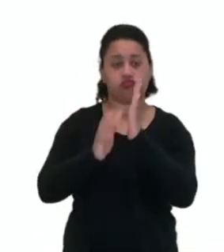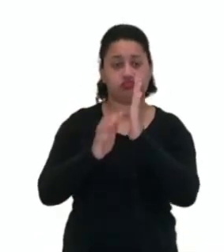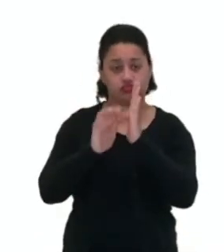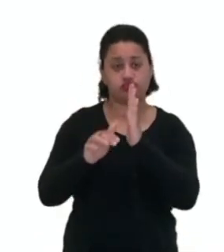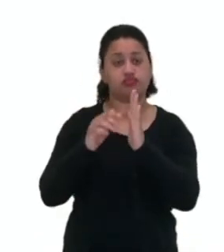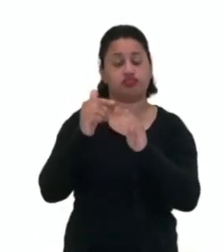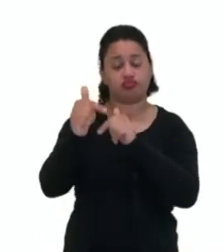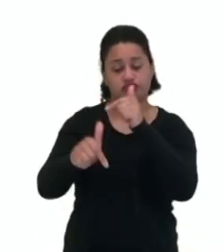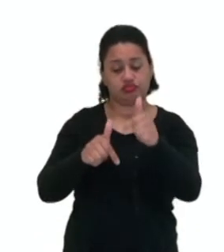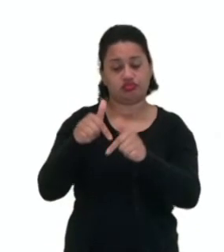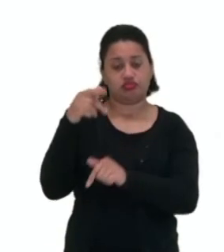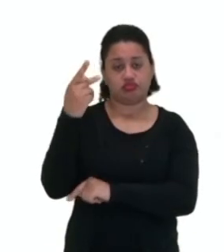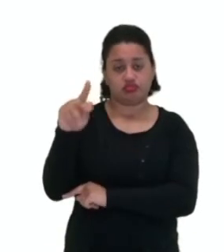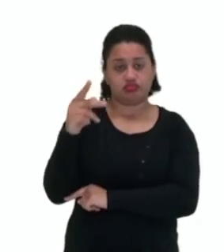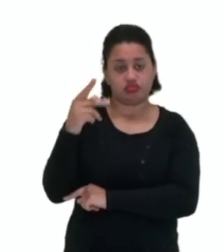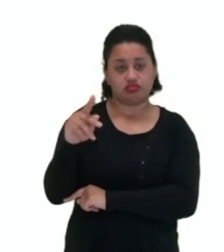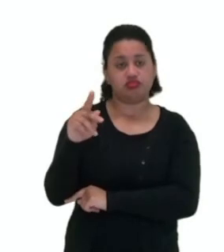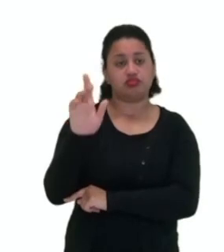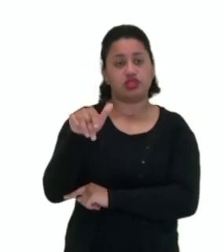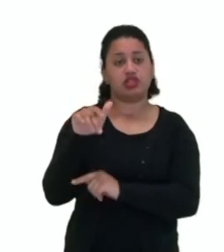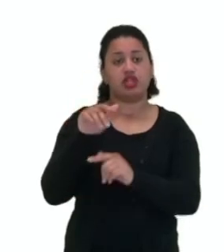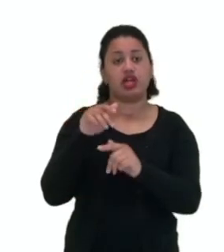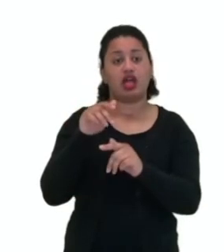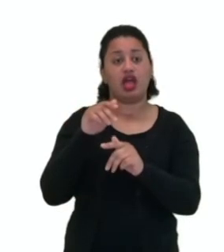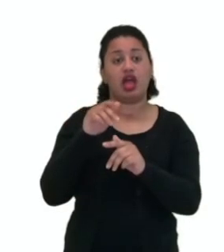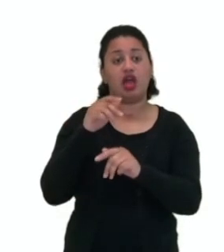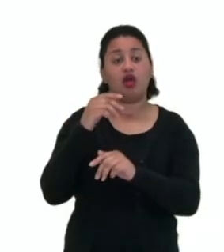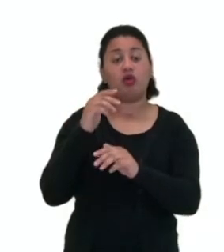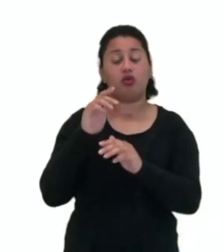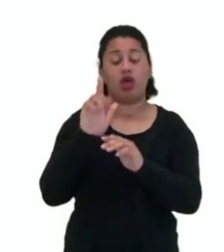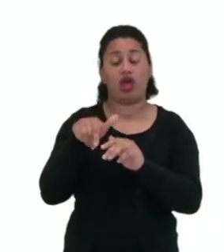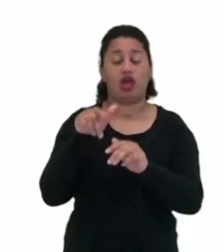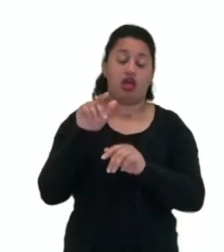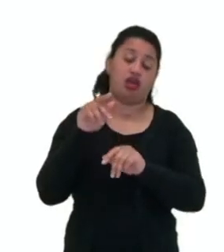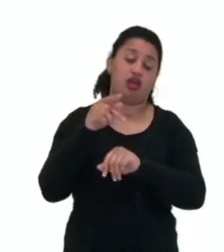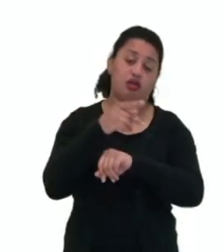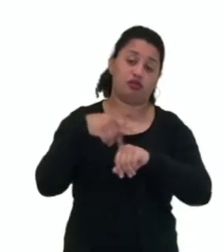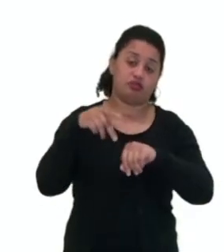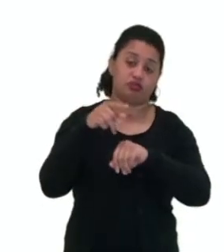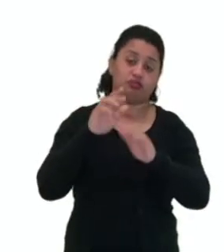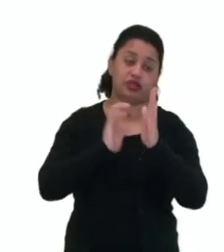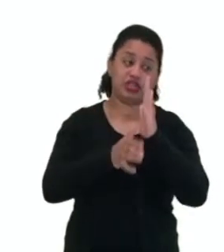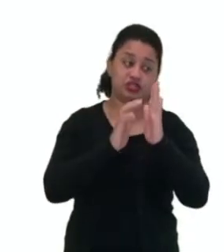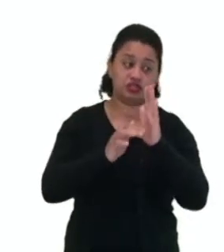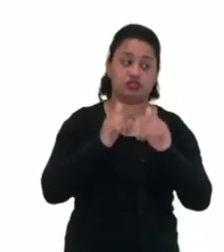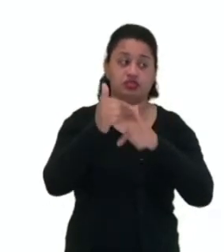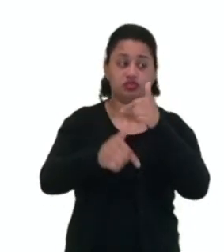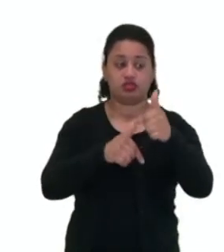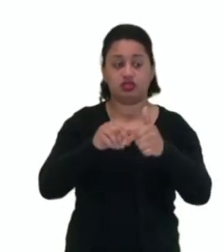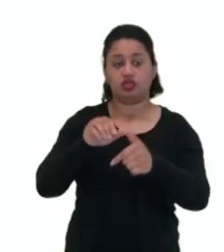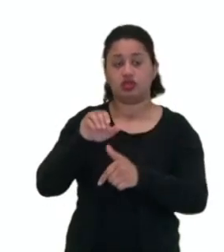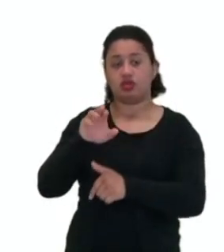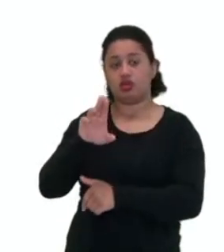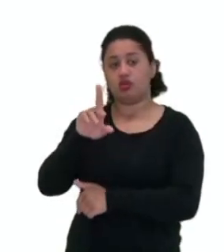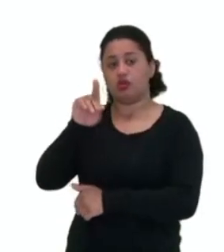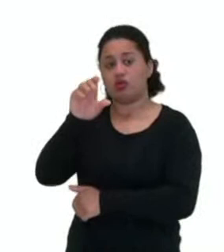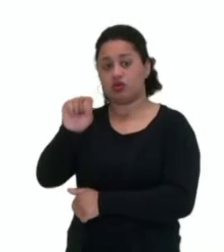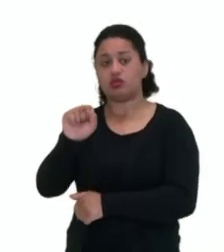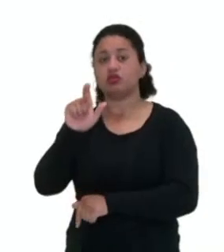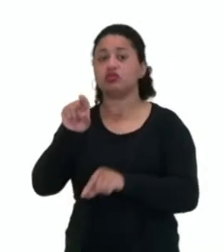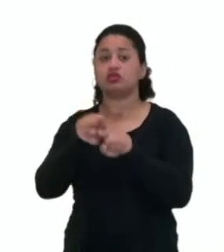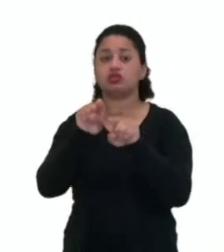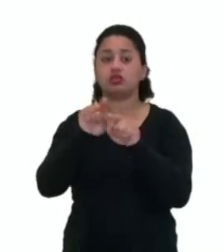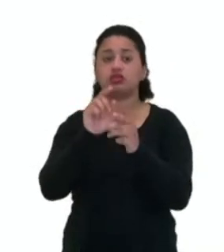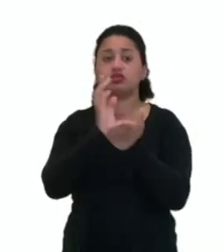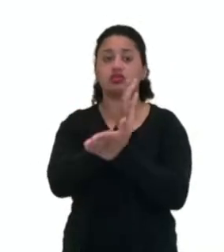Trabalhador, do Partido dos Trabalhadores Curdos, e também os curdos do Iraque, divididos